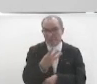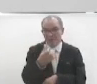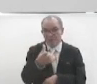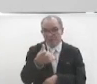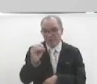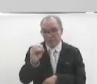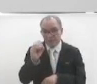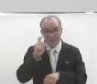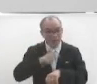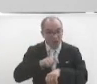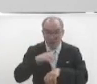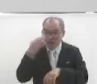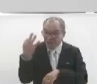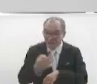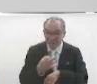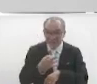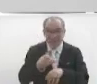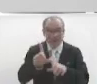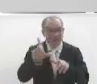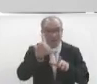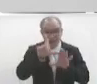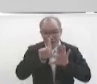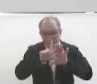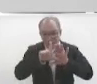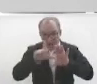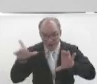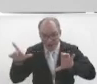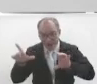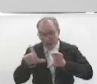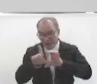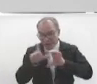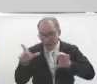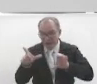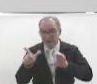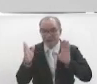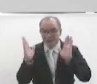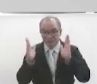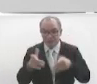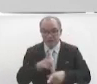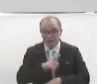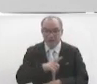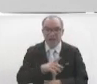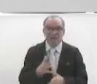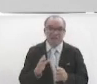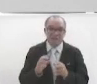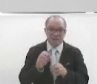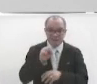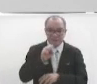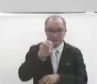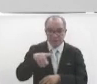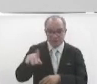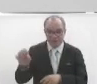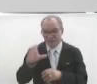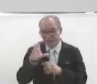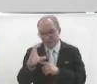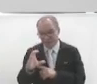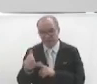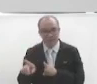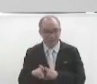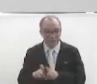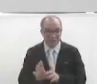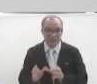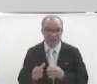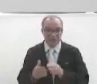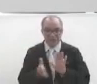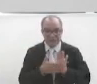horas lado com projeto de intervenção para a unidade de ensino e para os demais setores da Semed classe C entre parentes